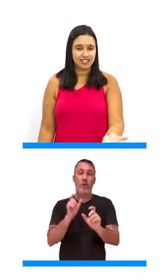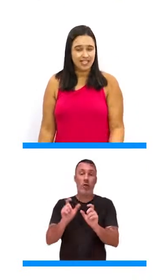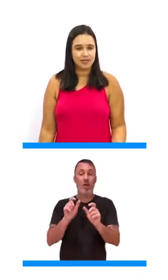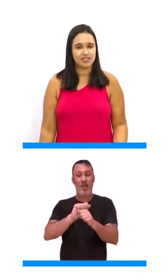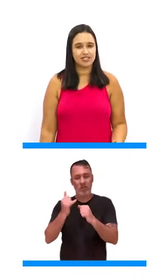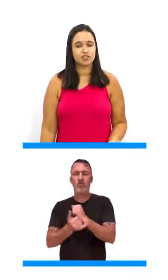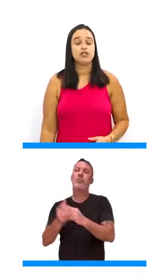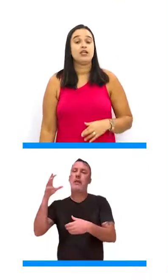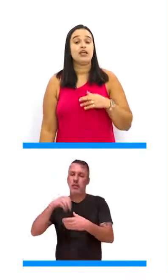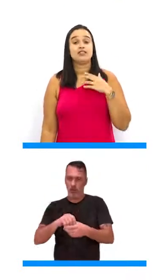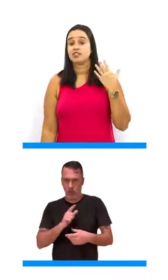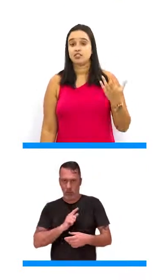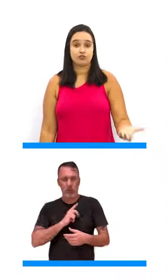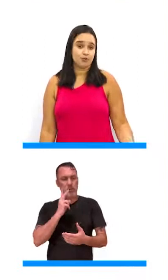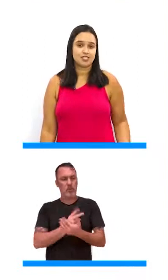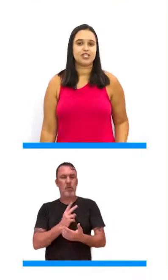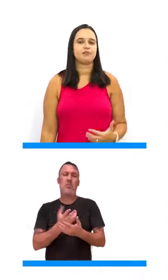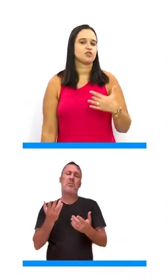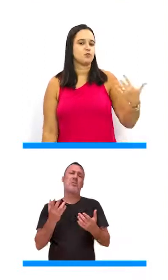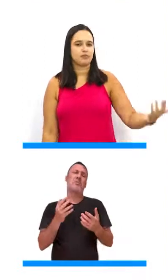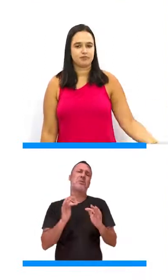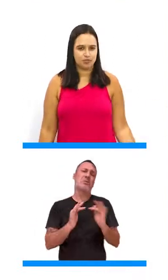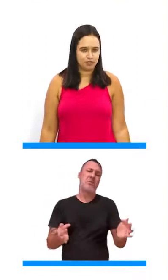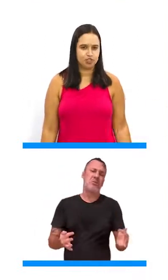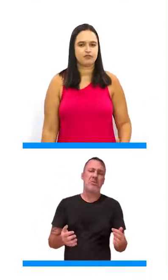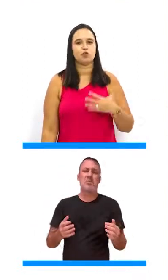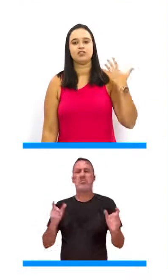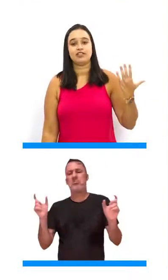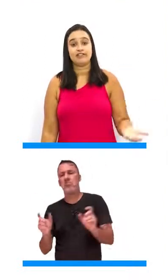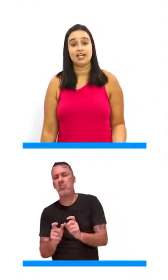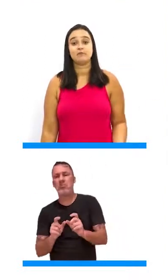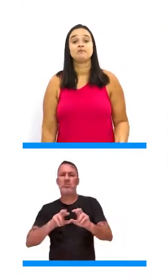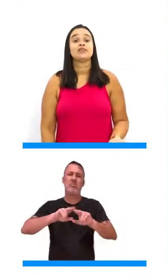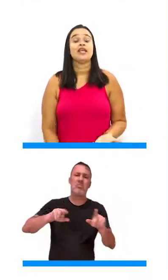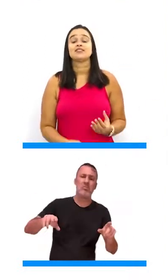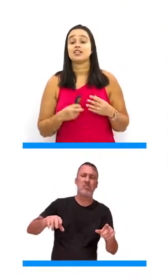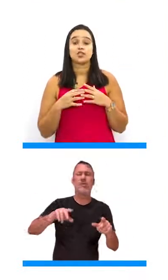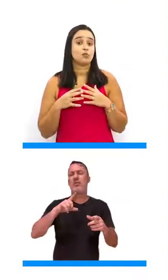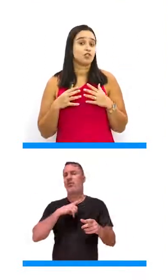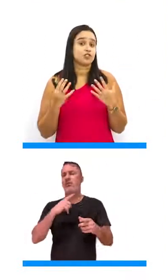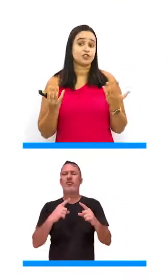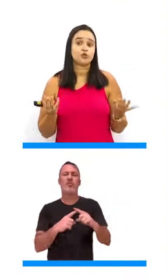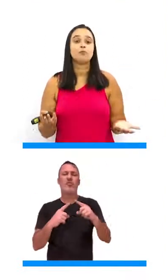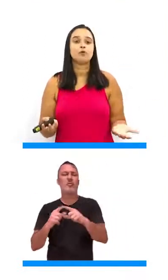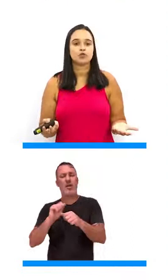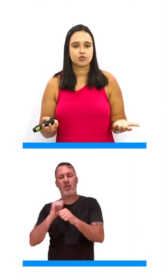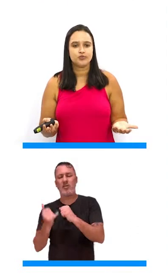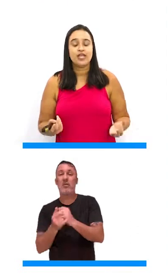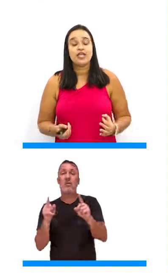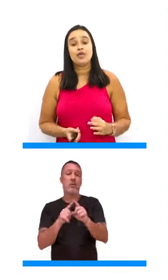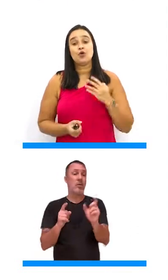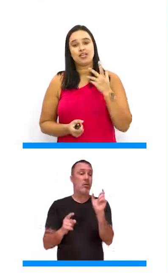adjetivo vai estar ali presente. Seja de forma simples, como primitivo, como derivado, seja como adjetivo